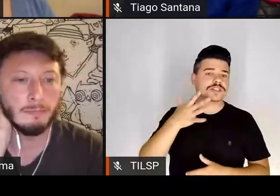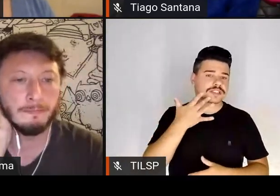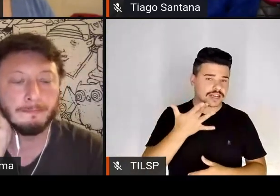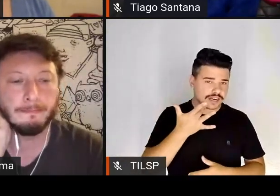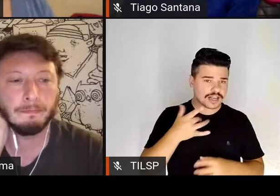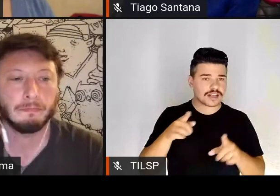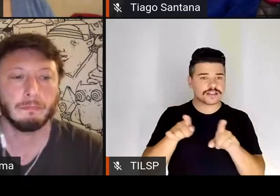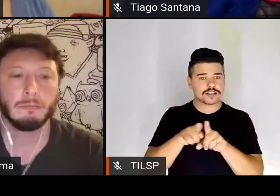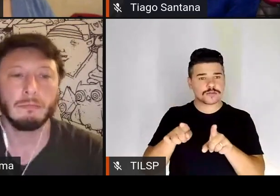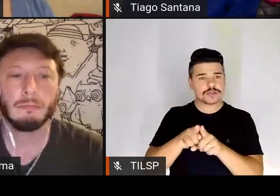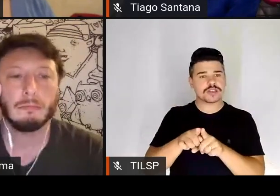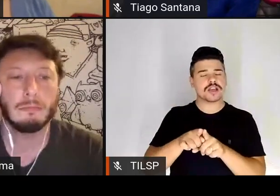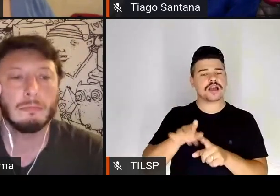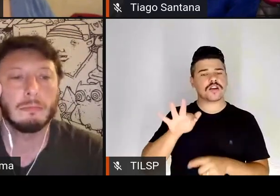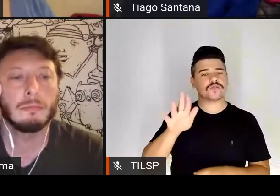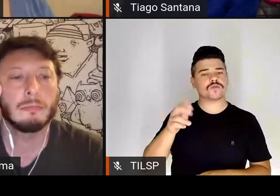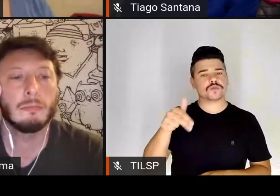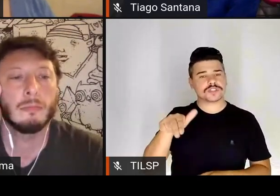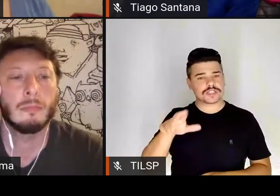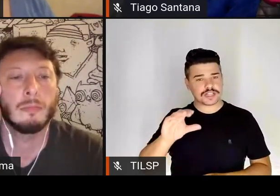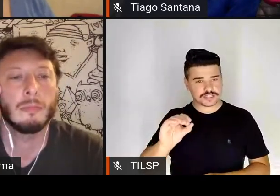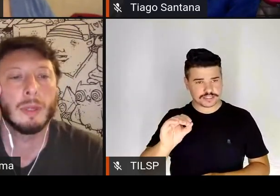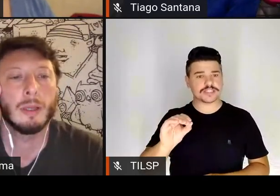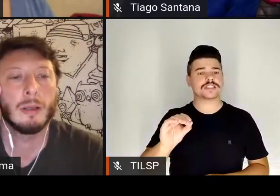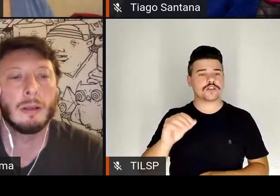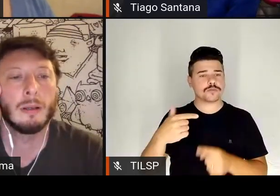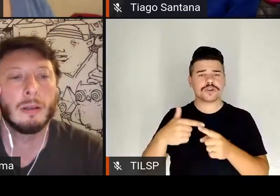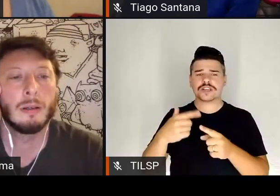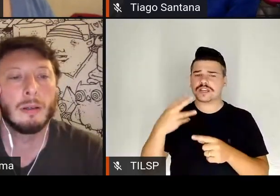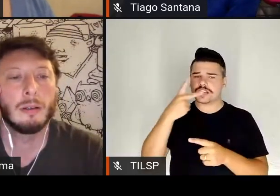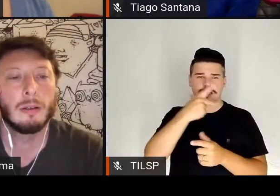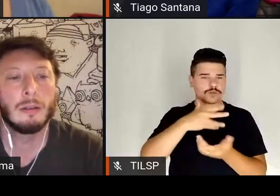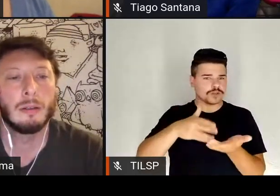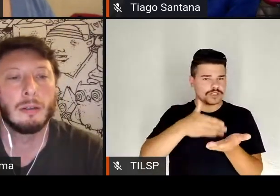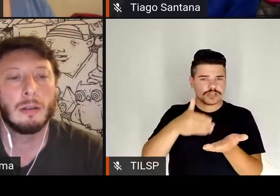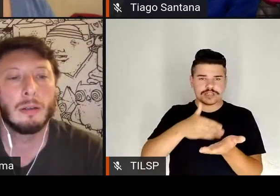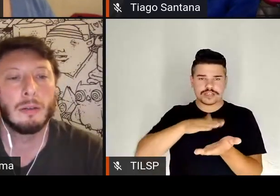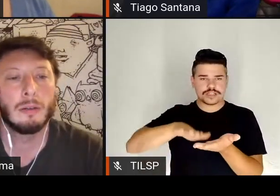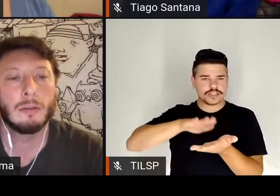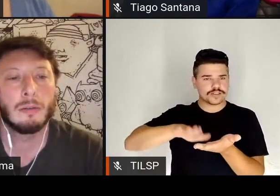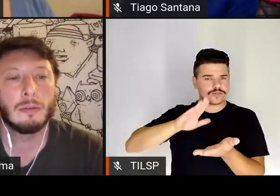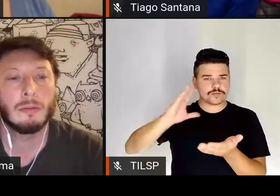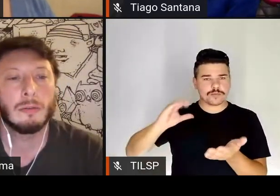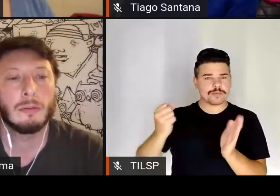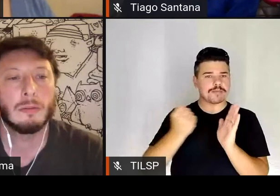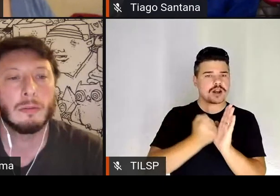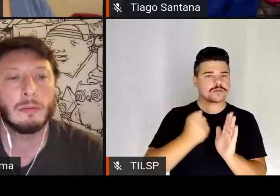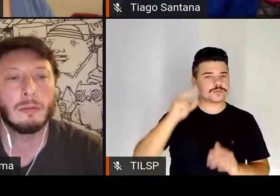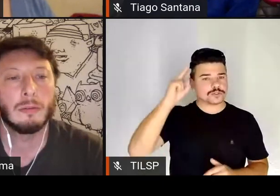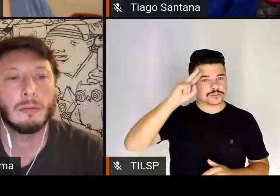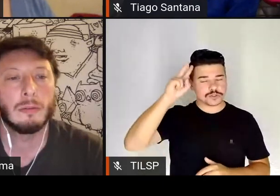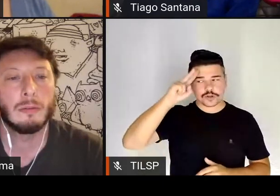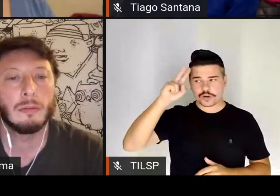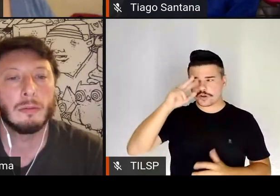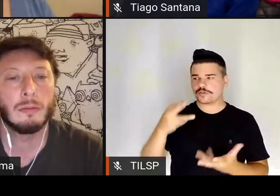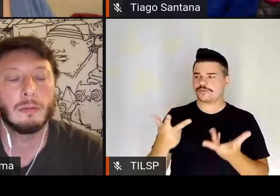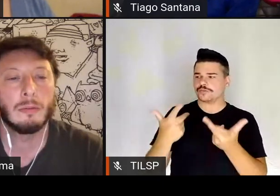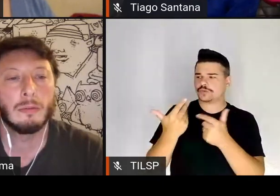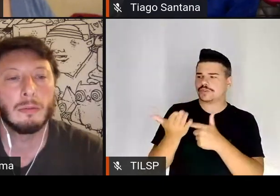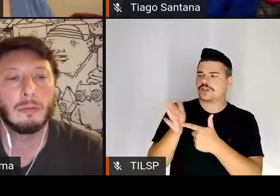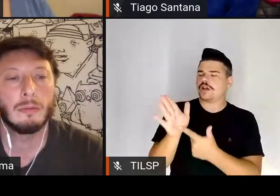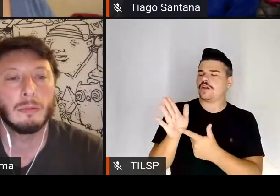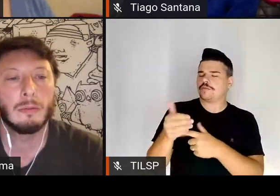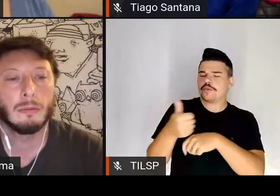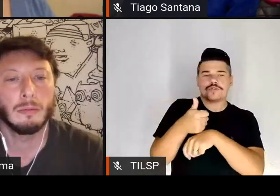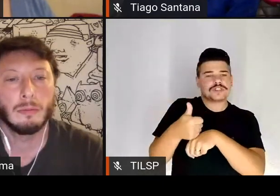a Fundação Demócrito de Rocha, pelo esse livro fabuloso, que livro histórico, que livro mais do que um livro para jornalismo. É um livro escola,